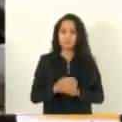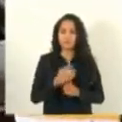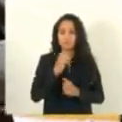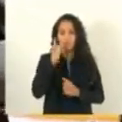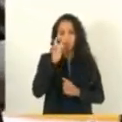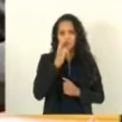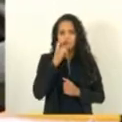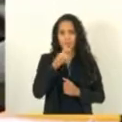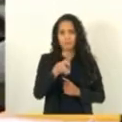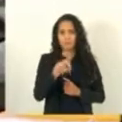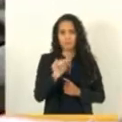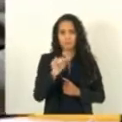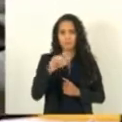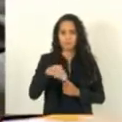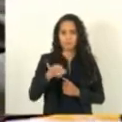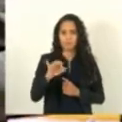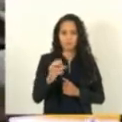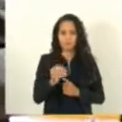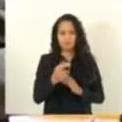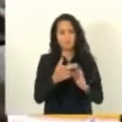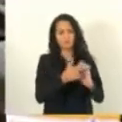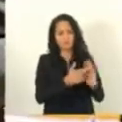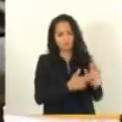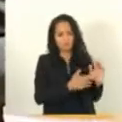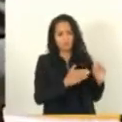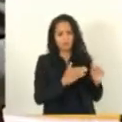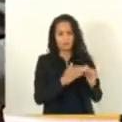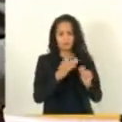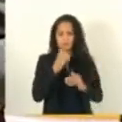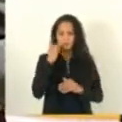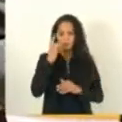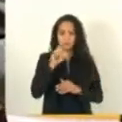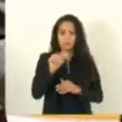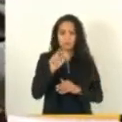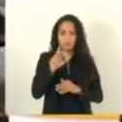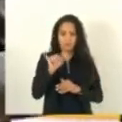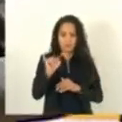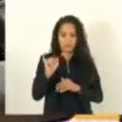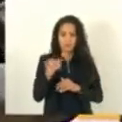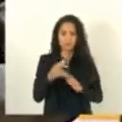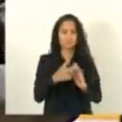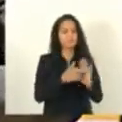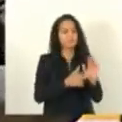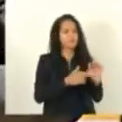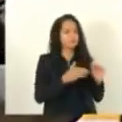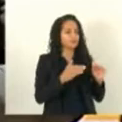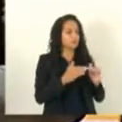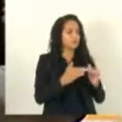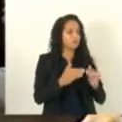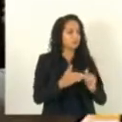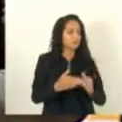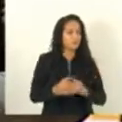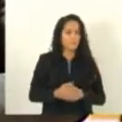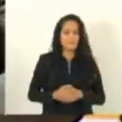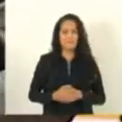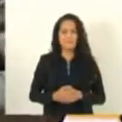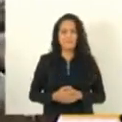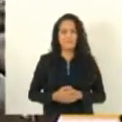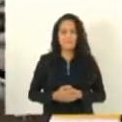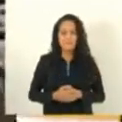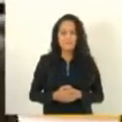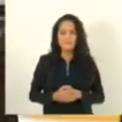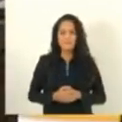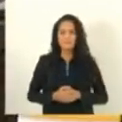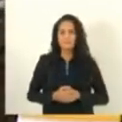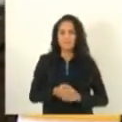Deputado Alexandre Chambinho, com o relator. Deputado Ari Pagun. Com o relator. Senhor presidente, mantido o veto